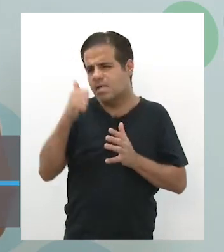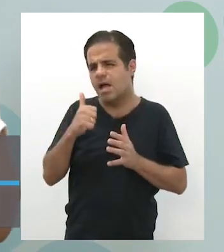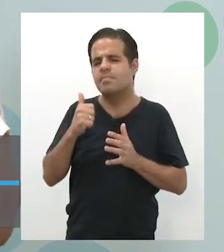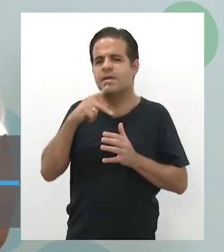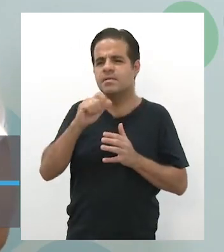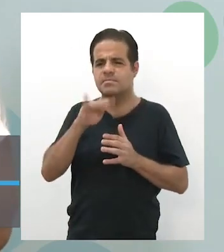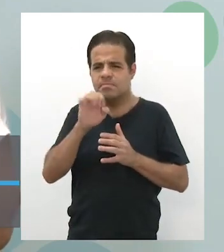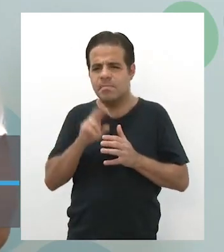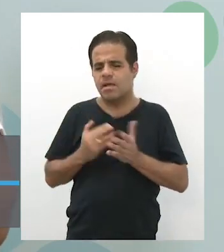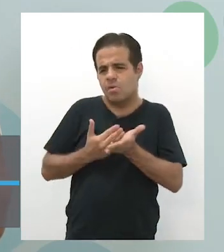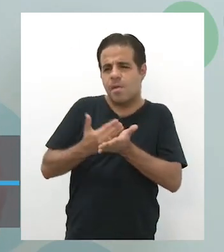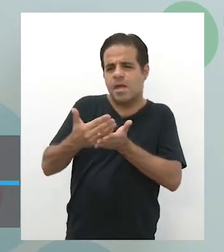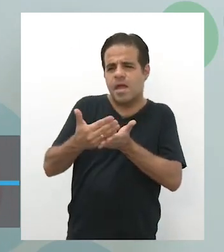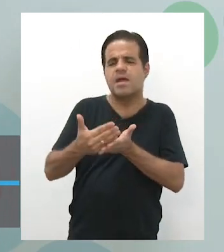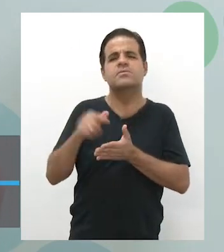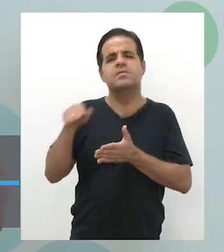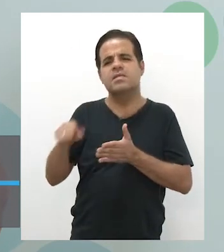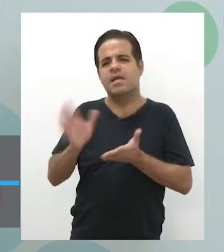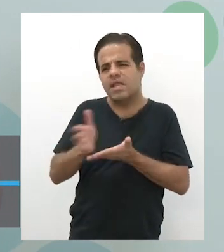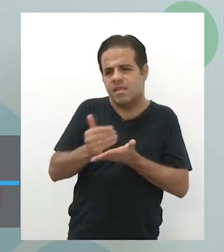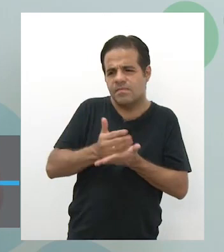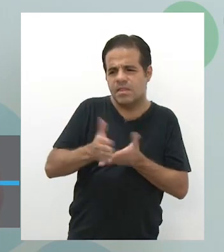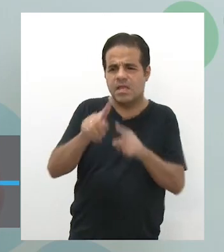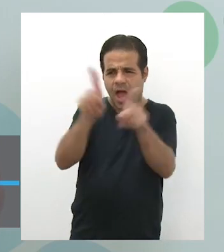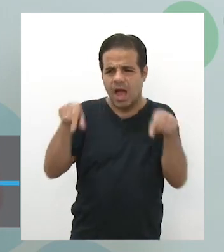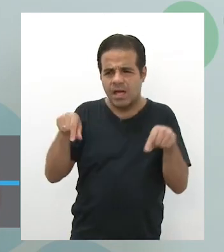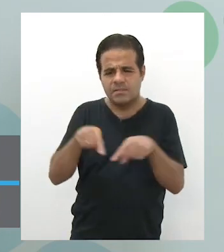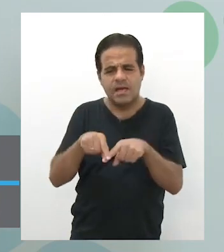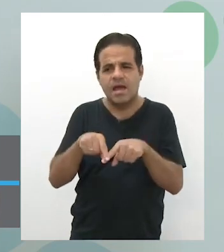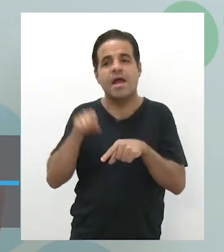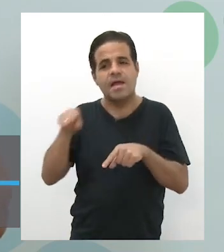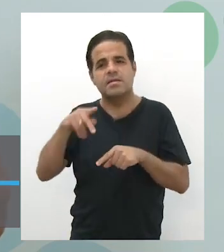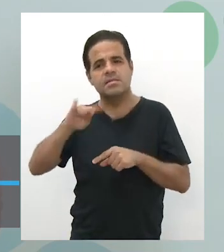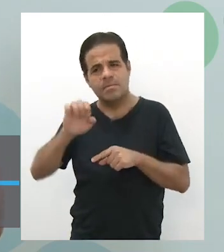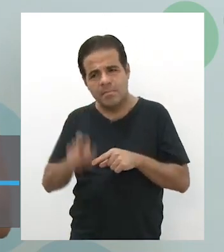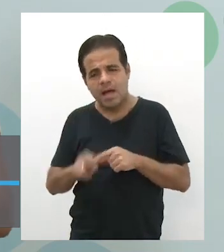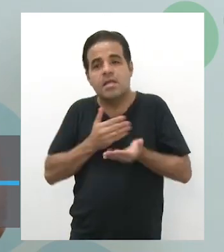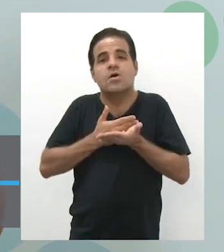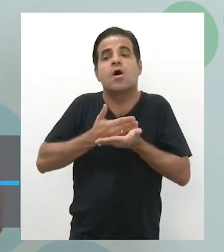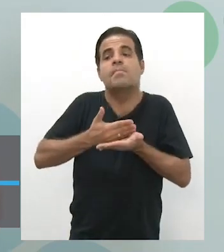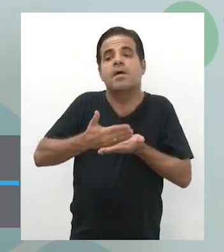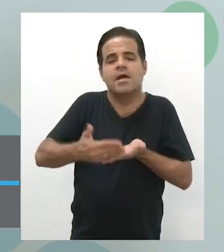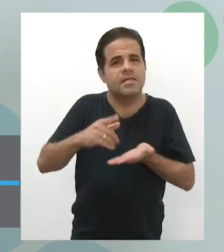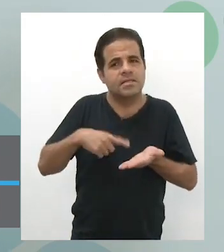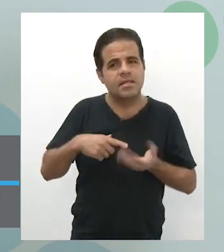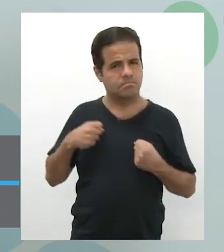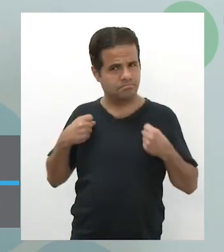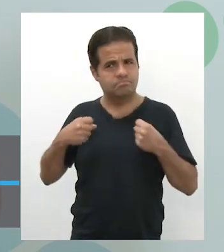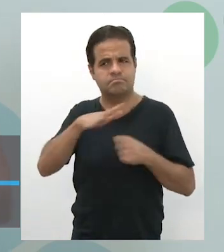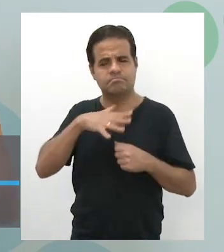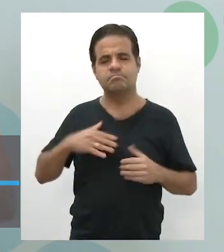pater que lá no comecinho eles estavam dividindo as terras? Esse pater, ele começa a ter ali um certo poder,